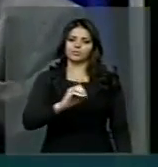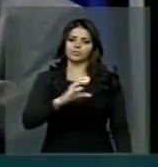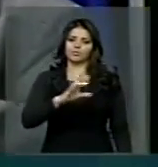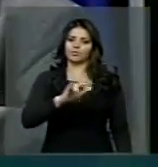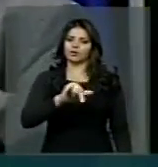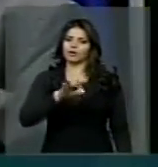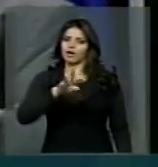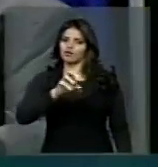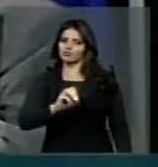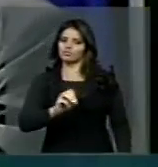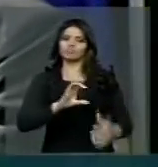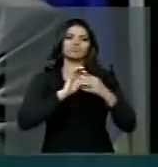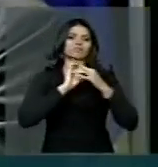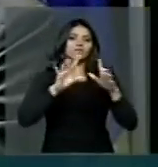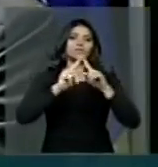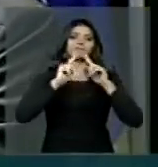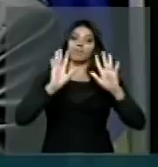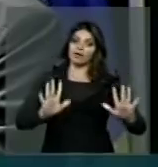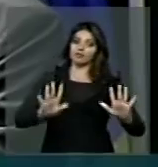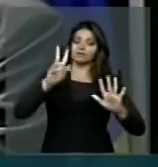mas lembrando